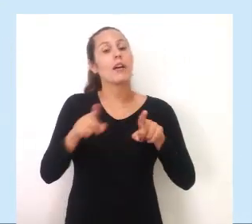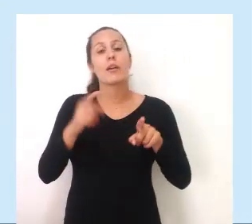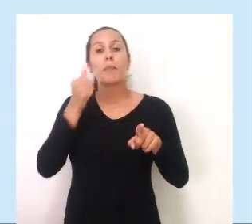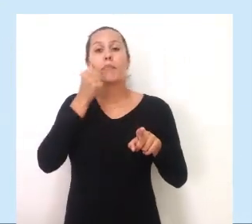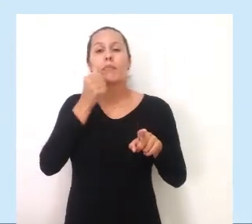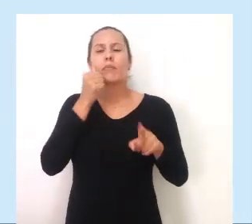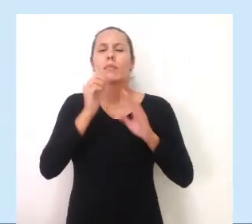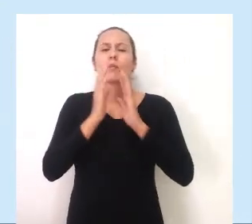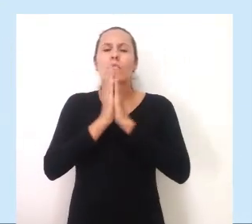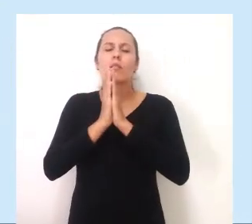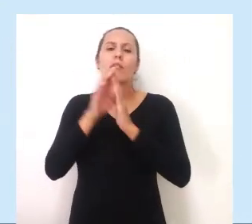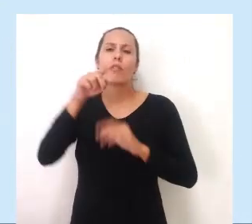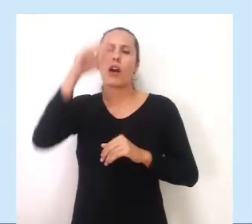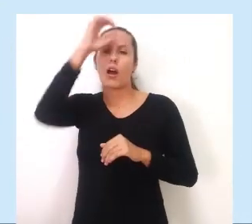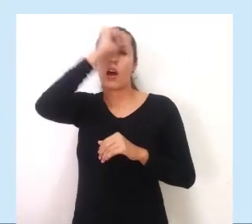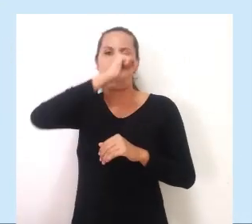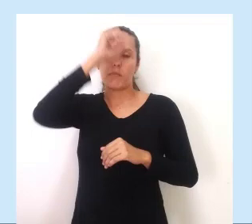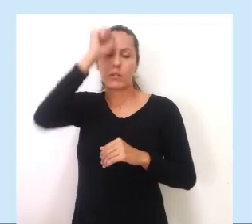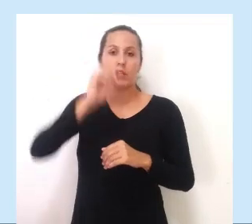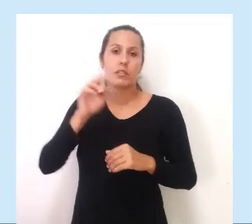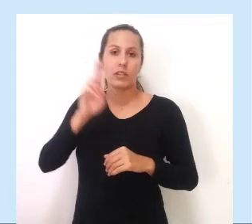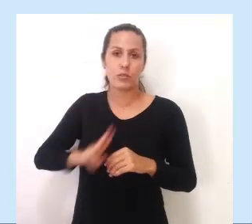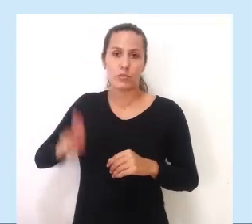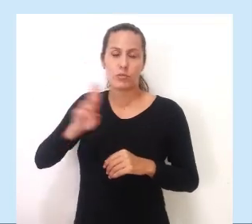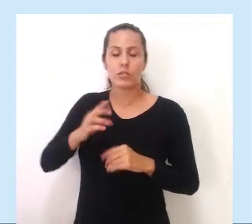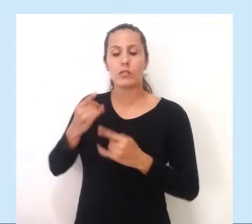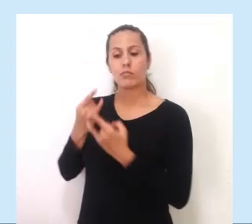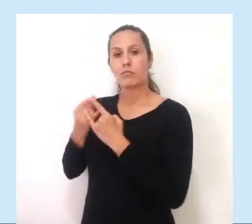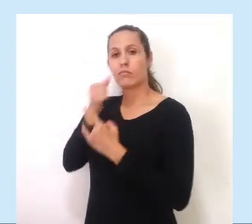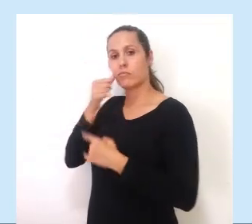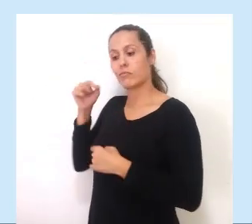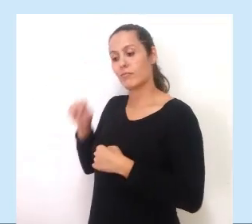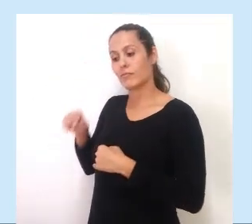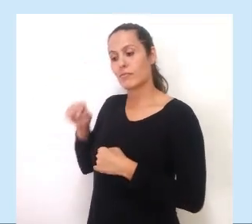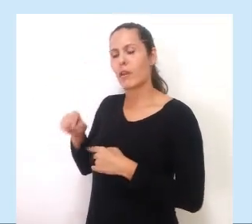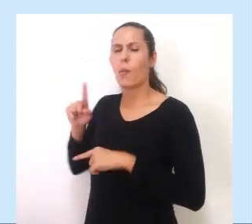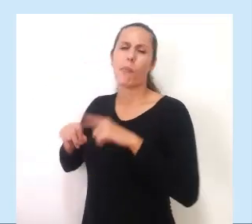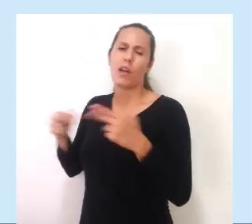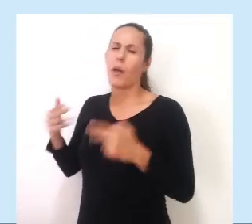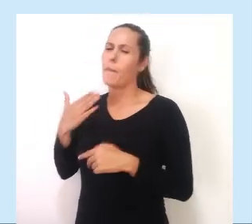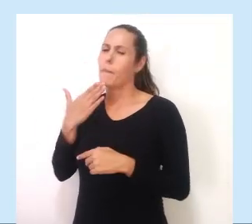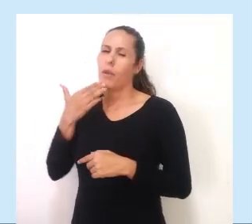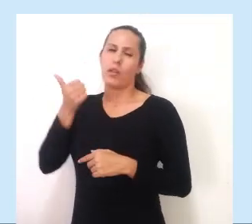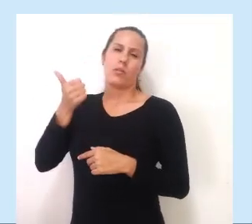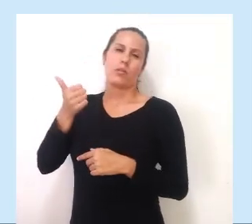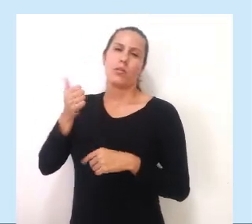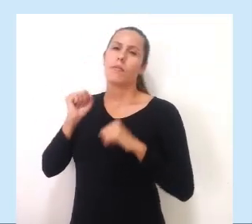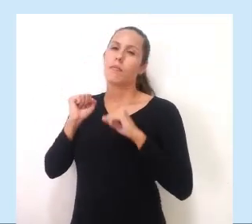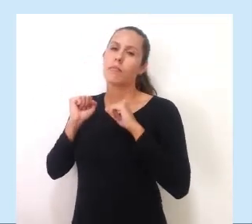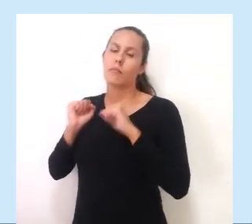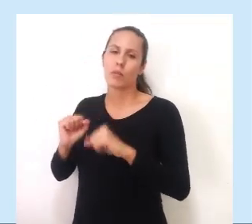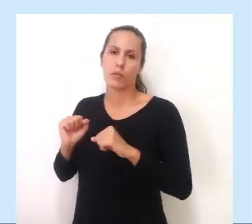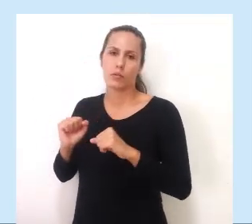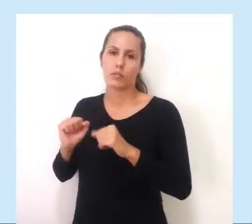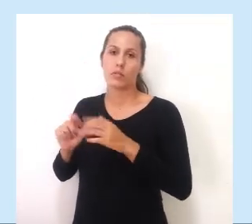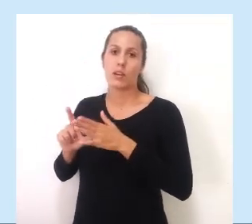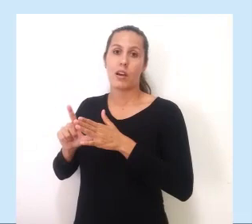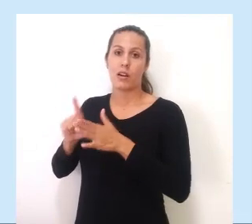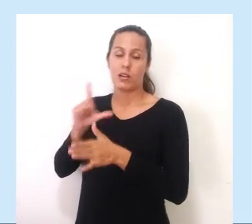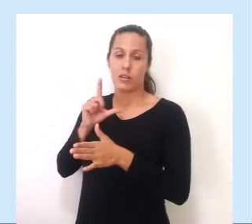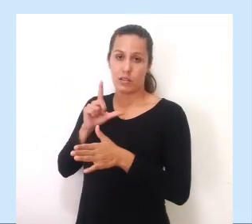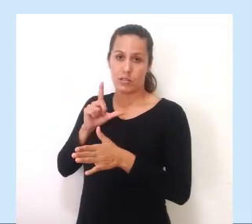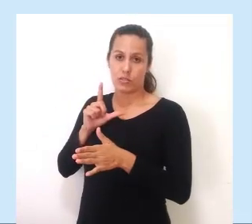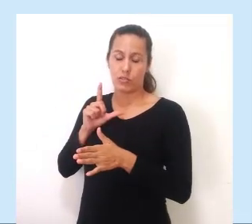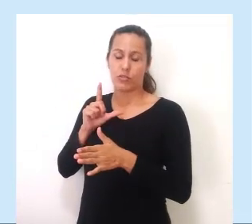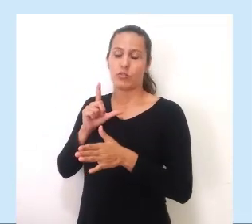divulgação, o masculino, tá certo? Mas meninas, aprendam a utilizar o preservativo feminino. E